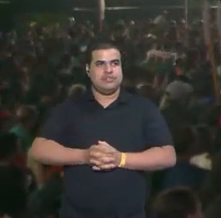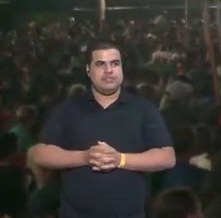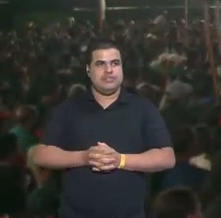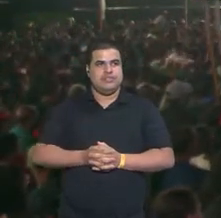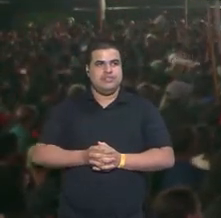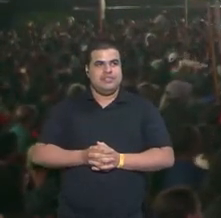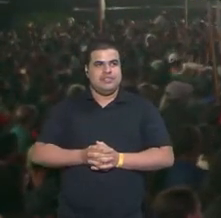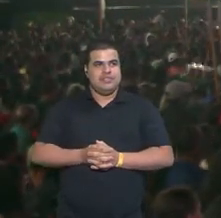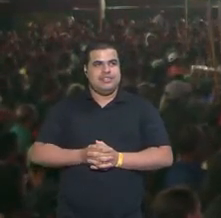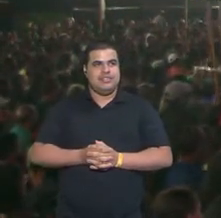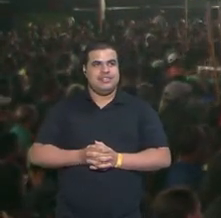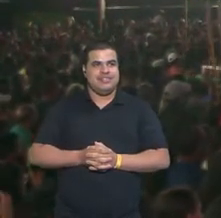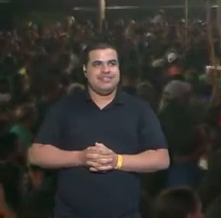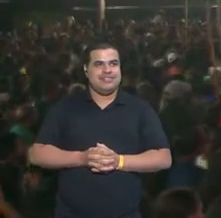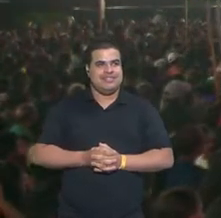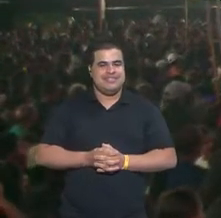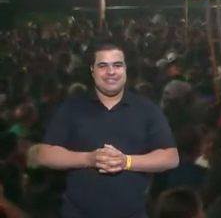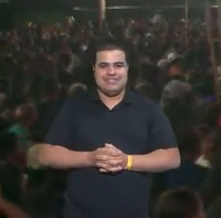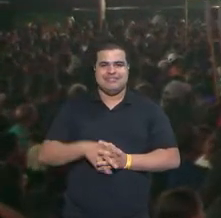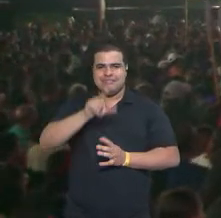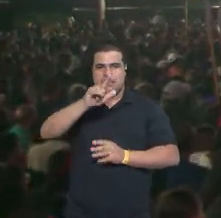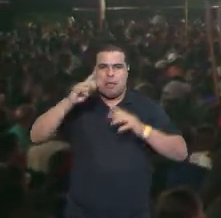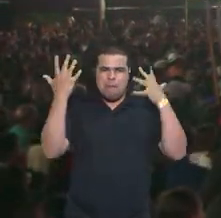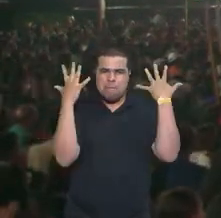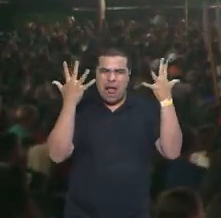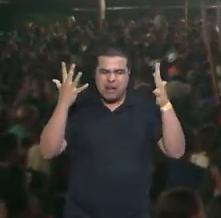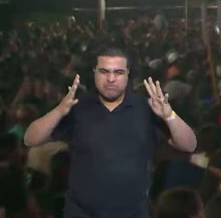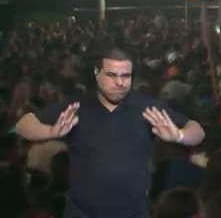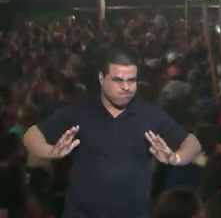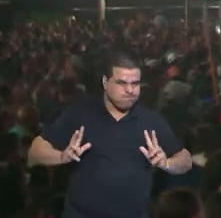e Pobre para de graça vamos